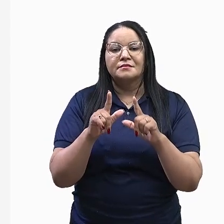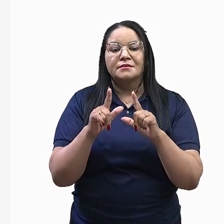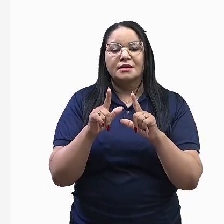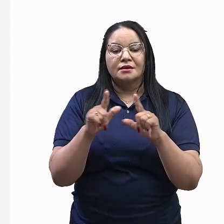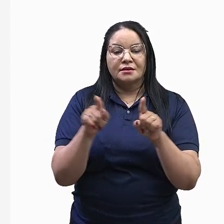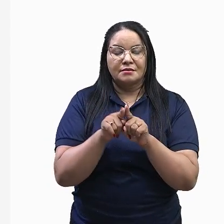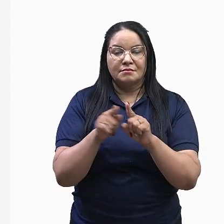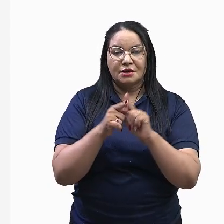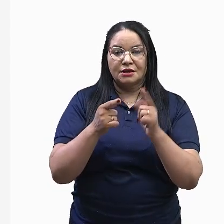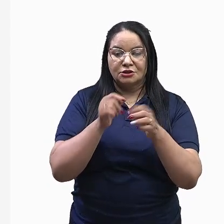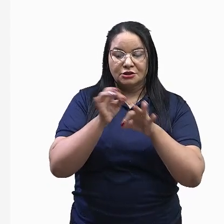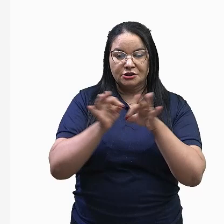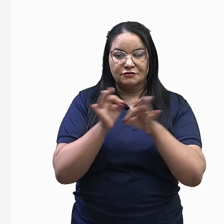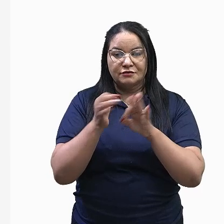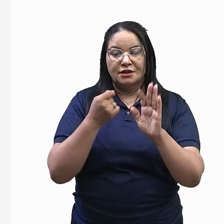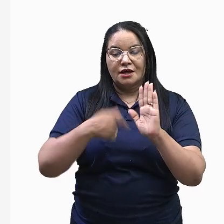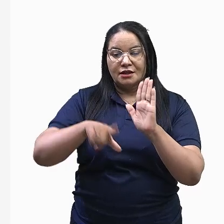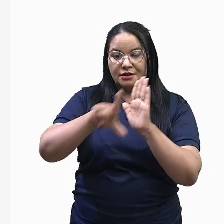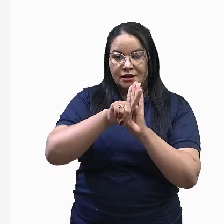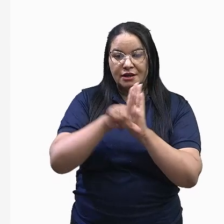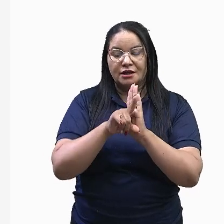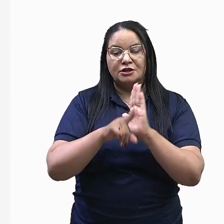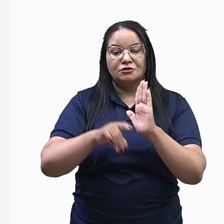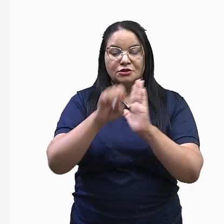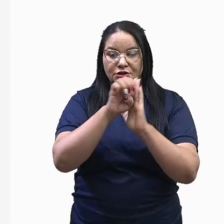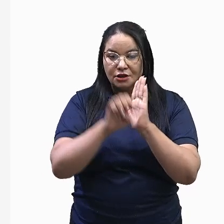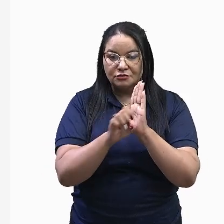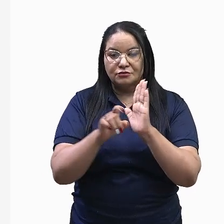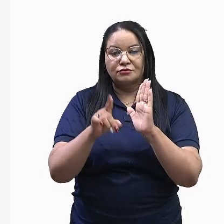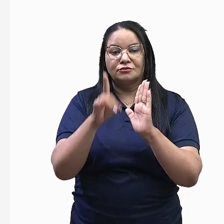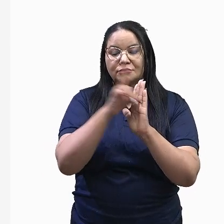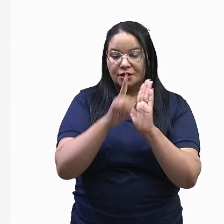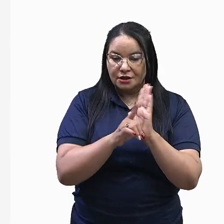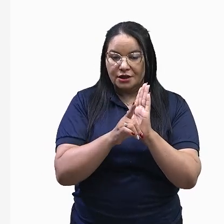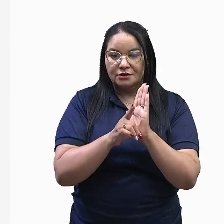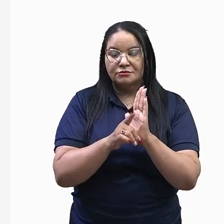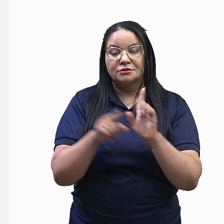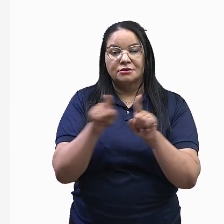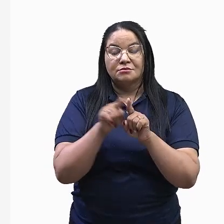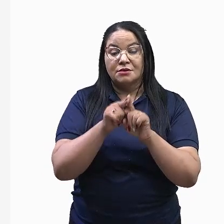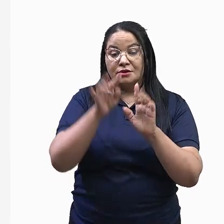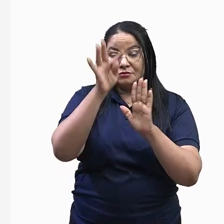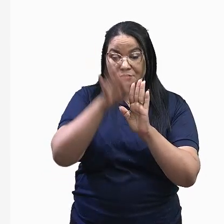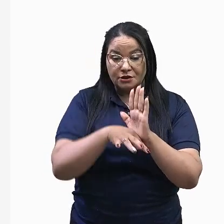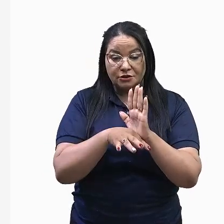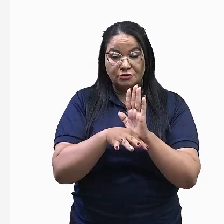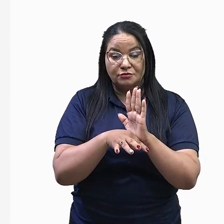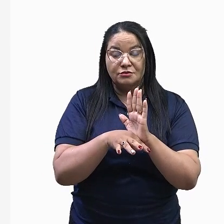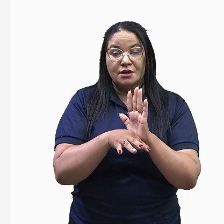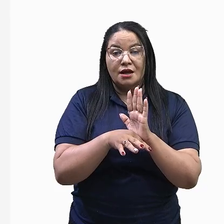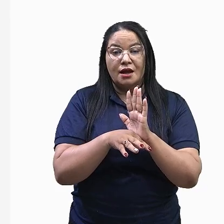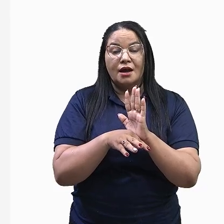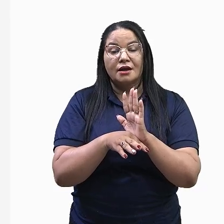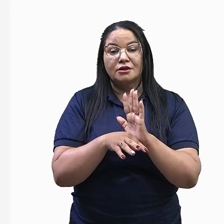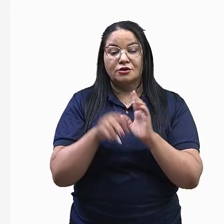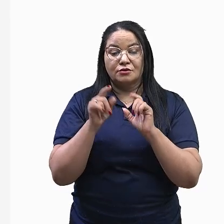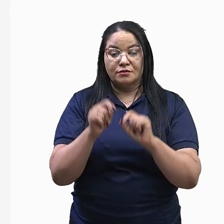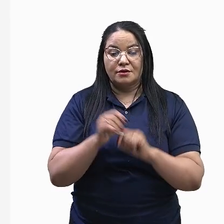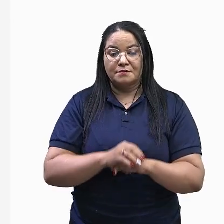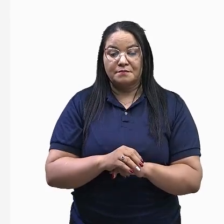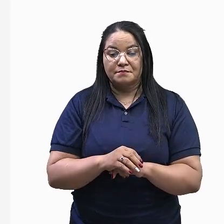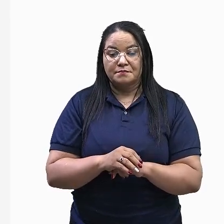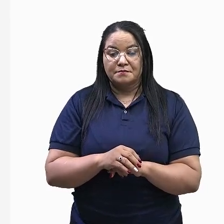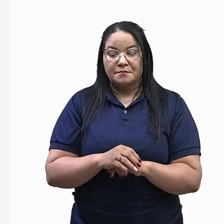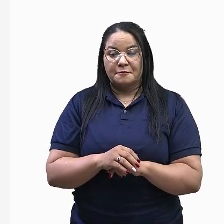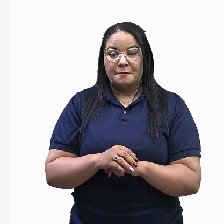leis, os estatutos, né, os decretos. Ele tem que ser um texto impessoal, né? Então, as